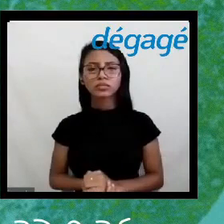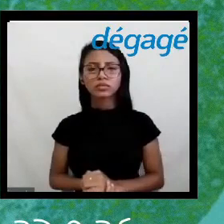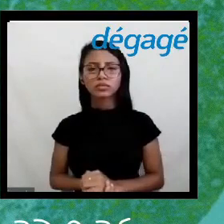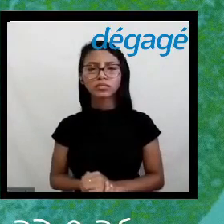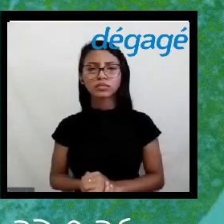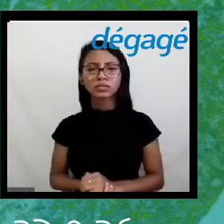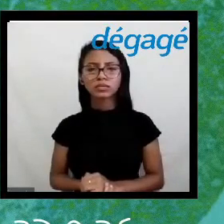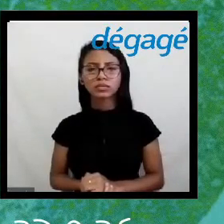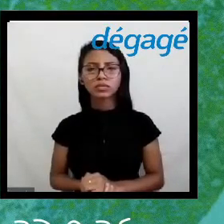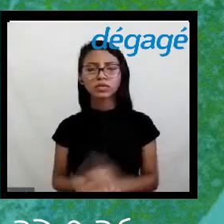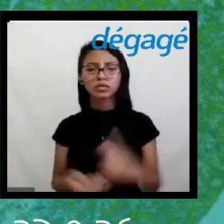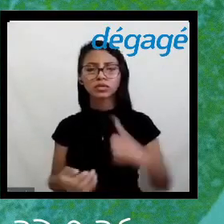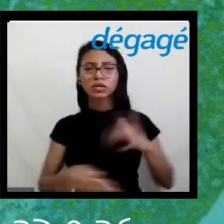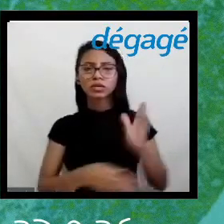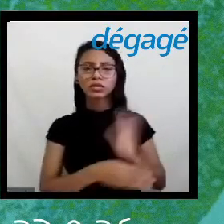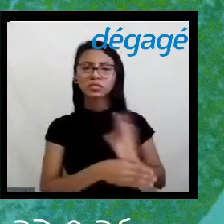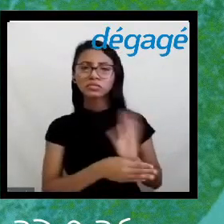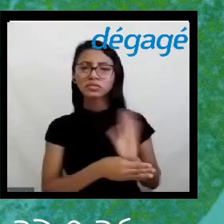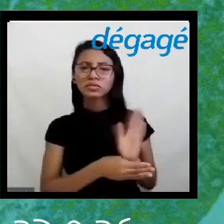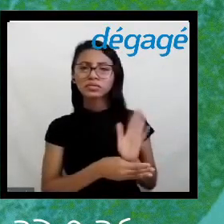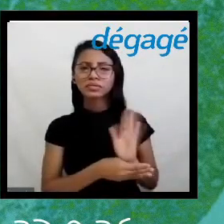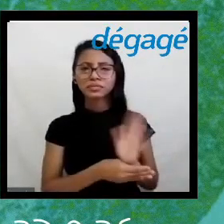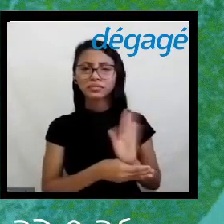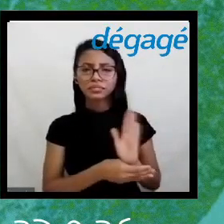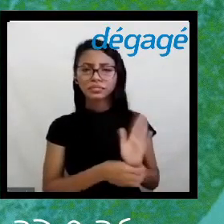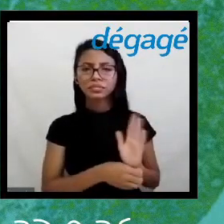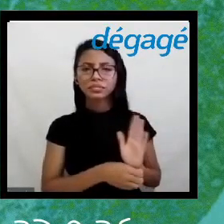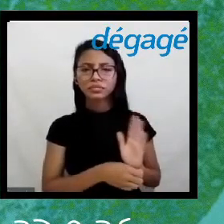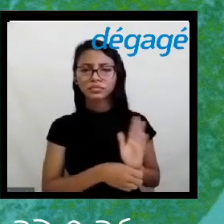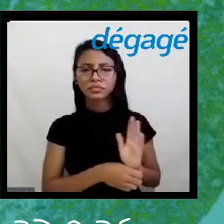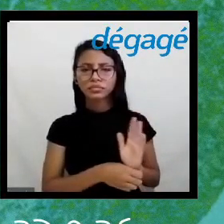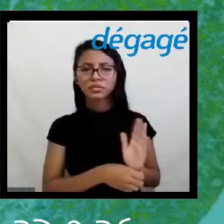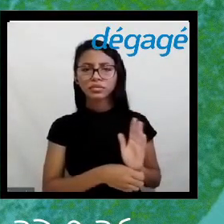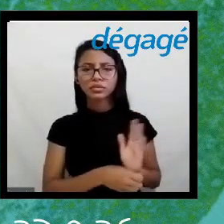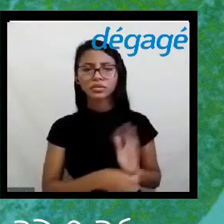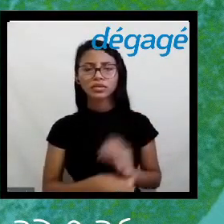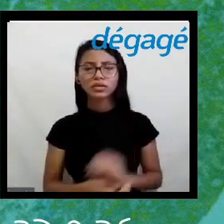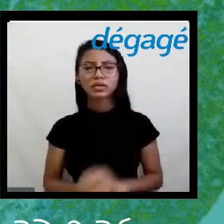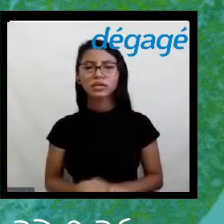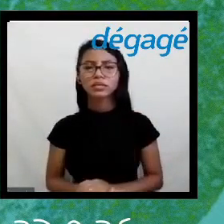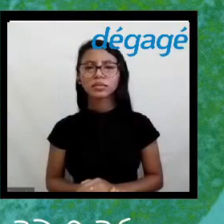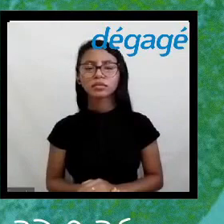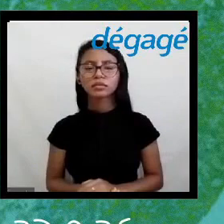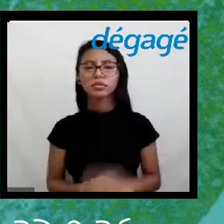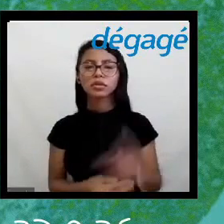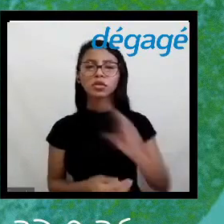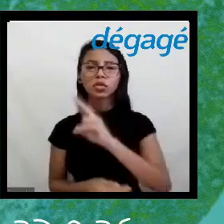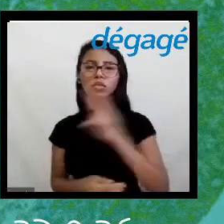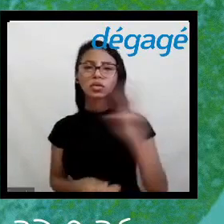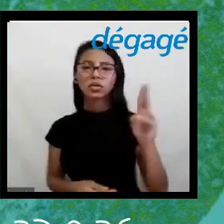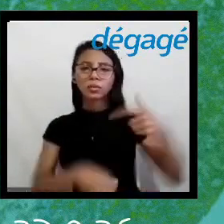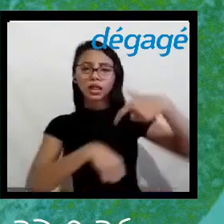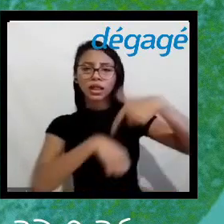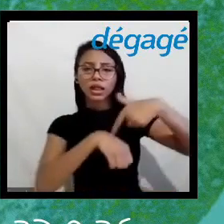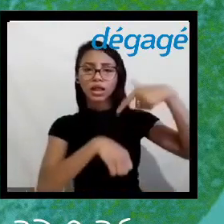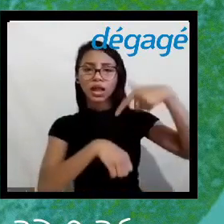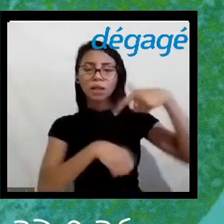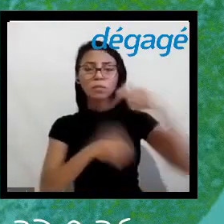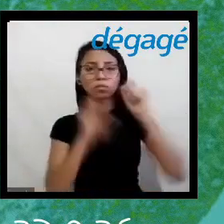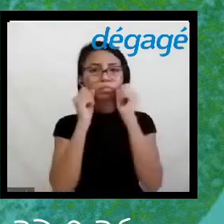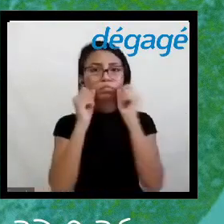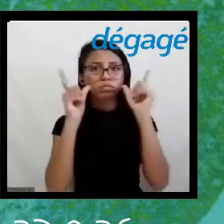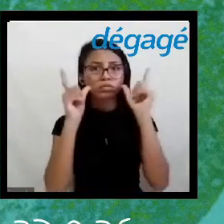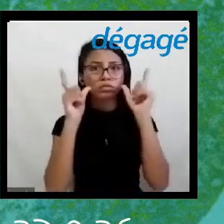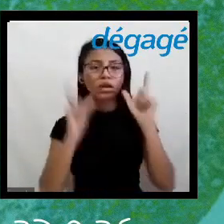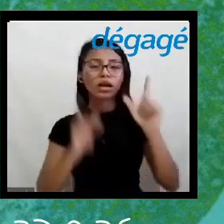De Niro e o Robin Williams, que é O Tempo de Despertar. Foi um filme que mexeu muito comigo, ainda